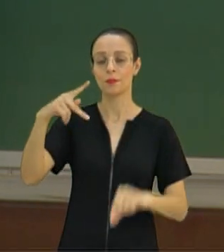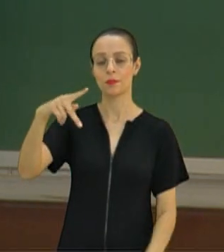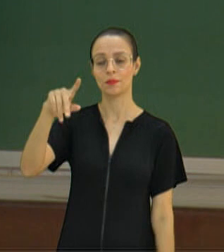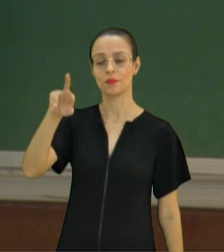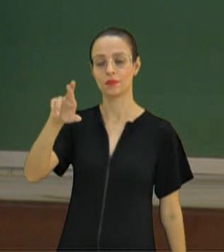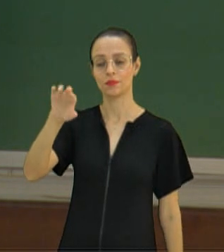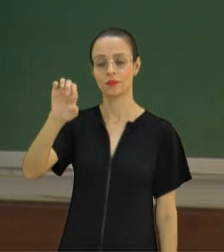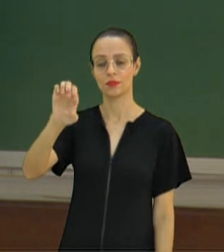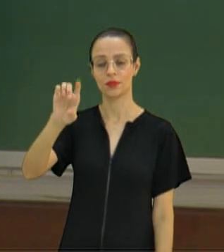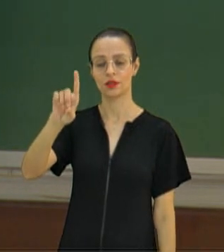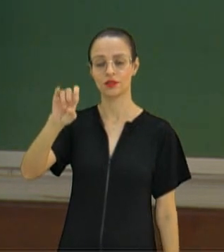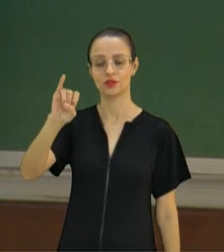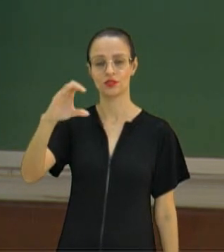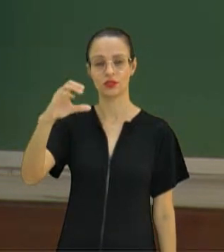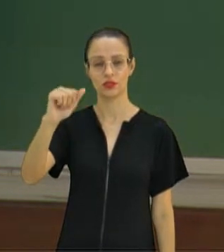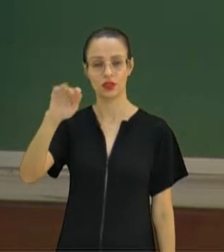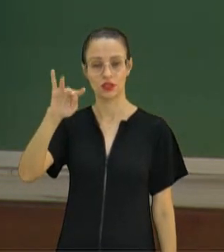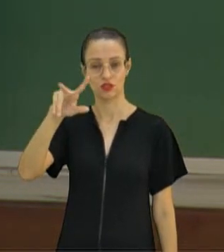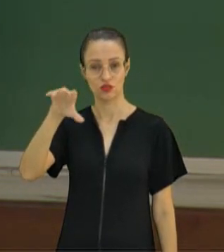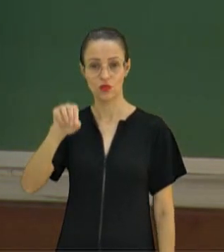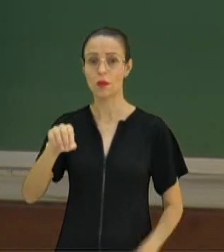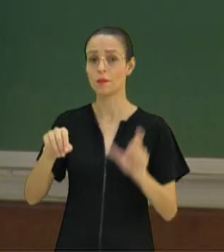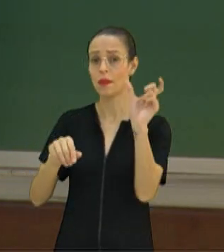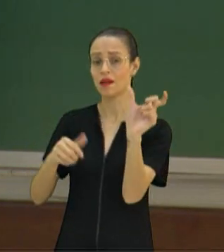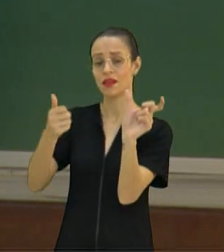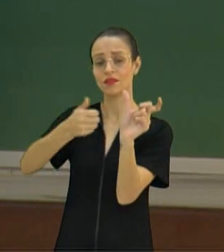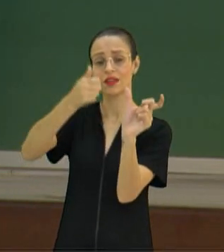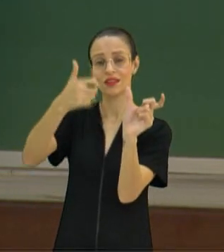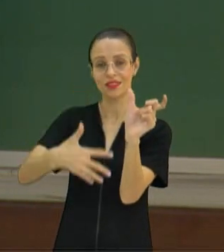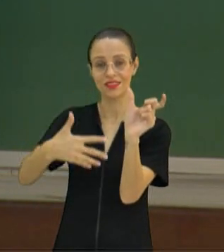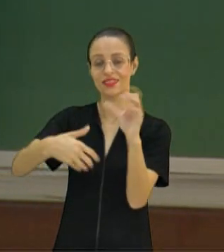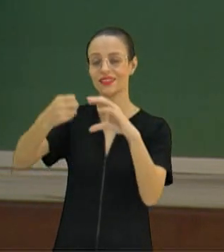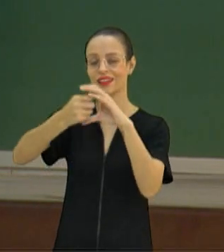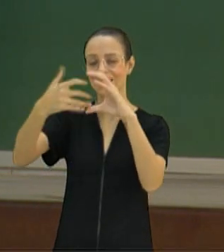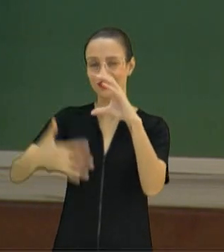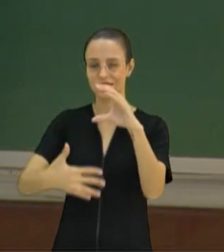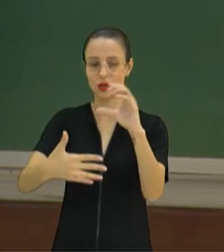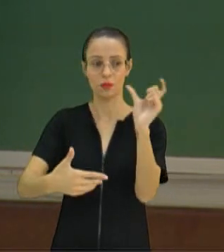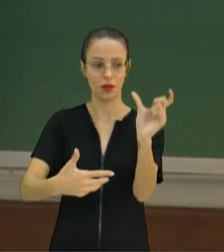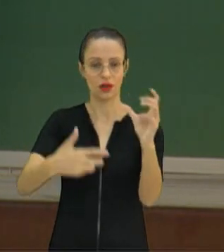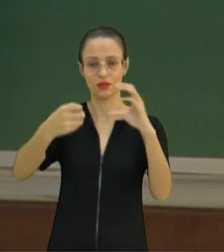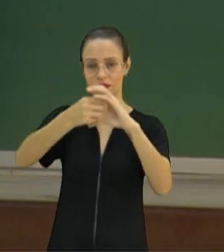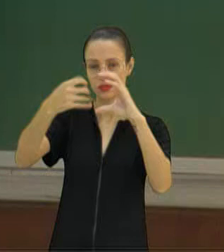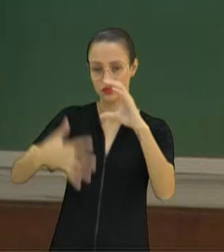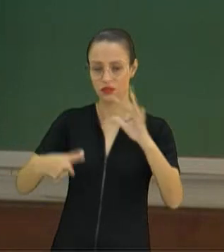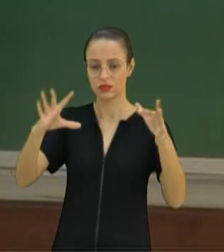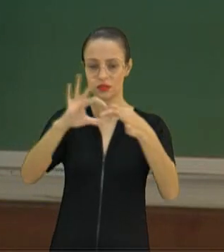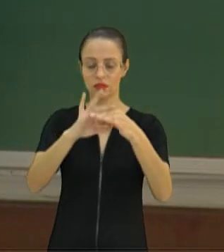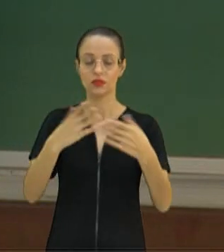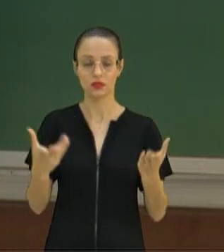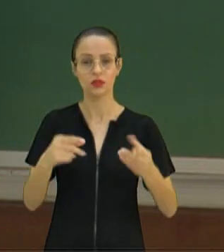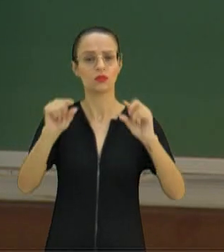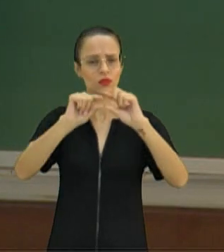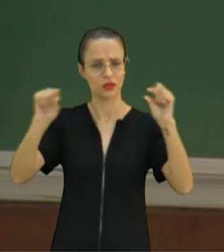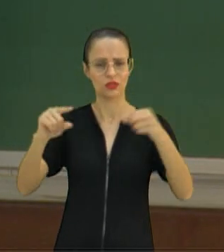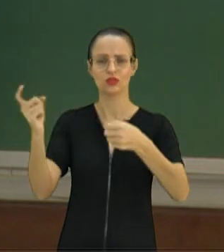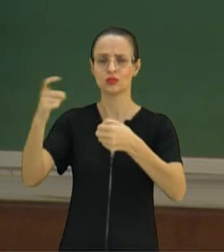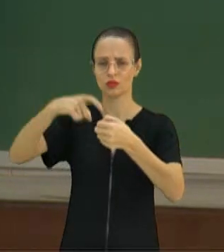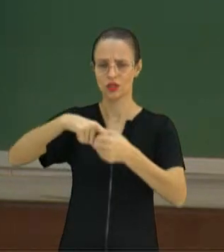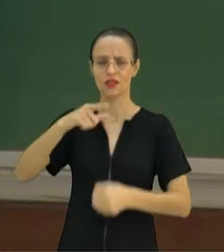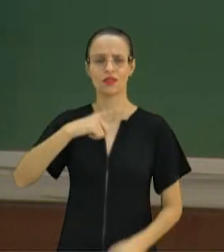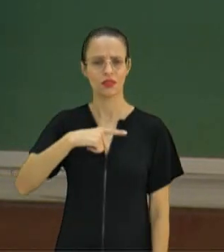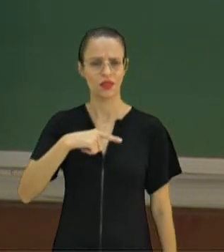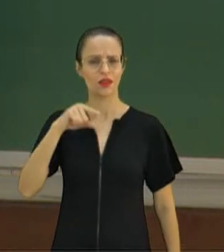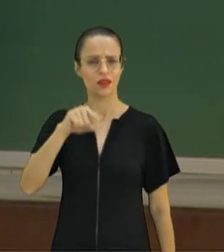o termo que confere uma característica, certo? Na questão das orações subordinadas, iremos trabalhar essa questão